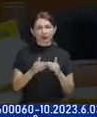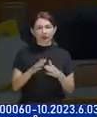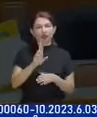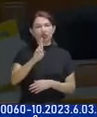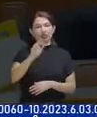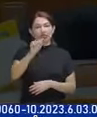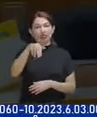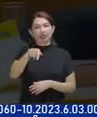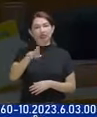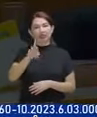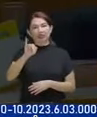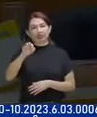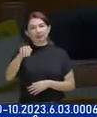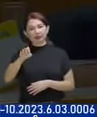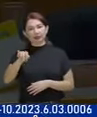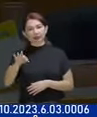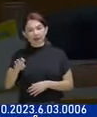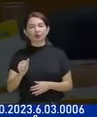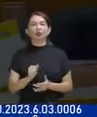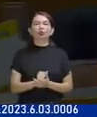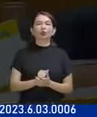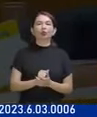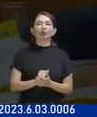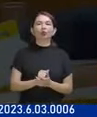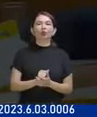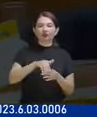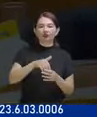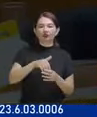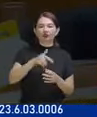contas de sua campanha ao pleito de 2020.